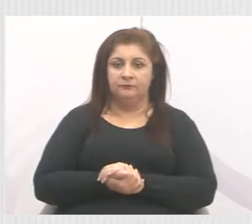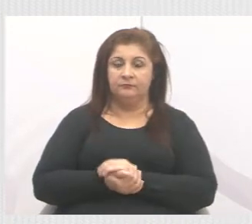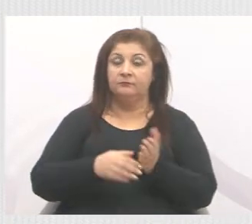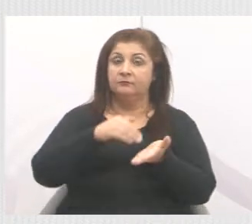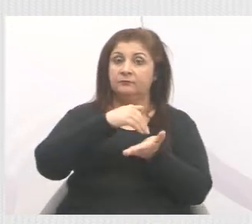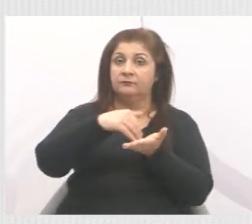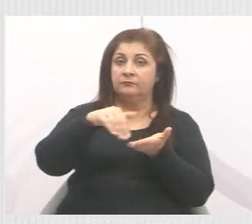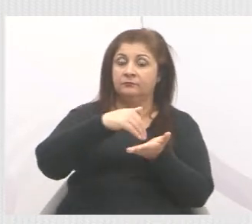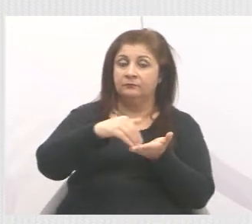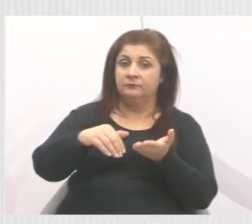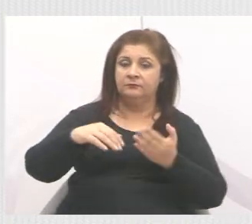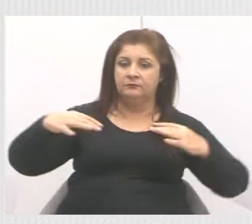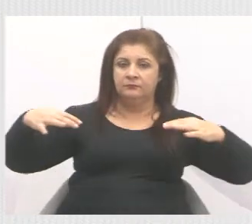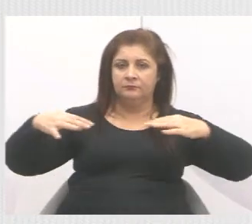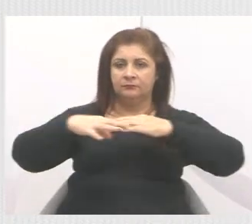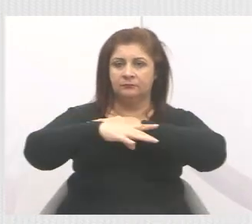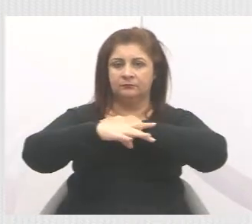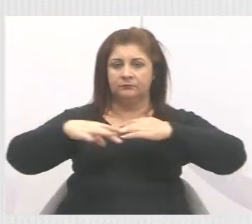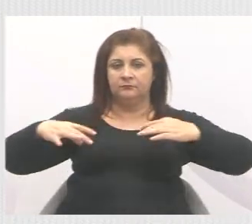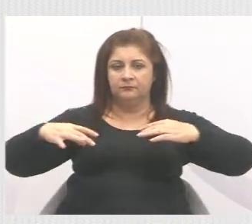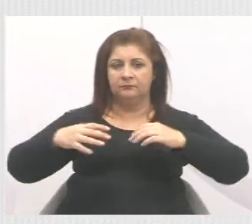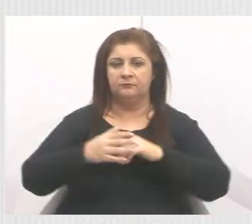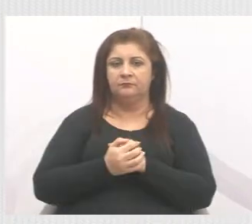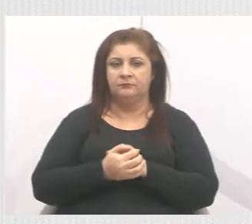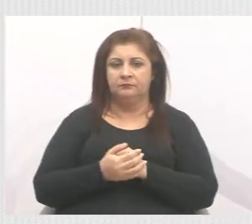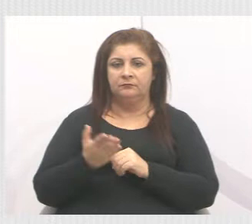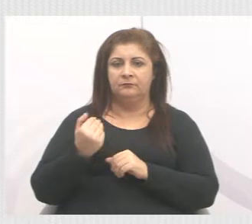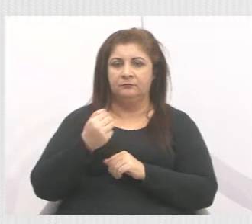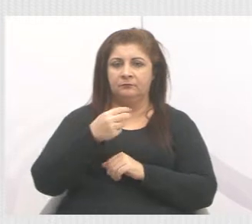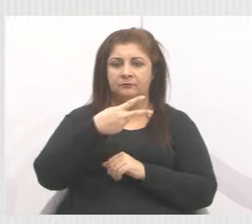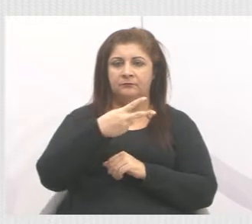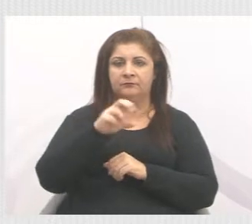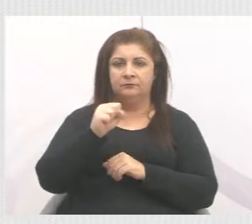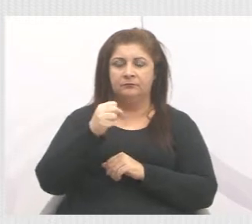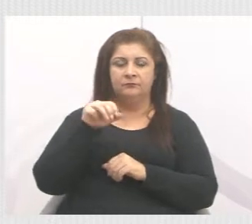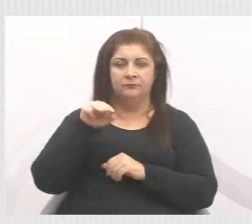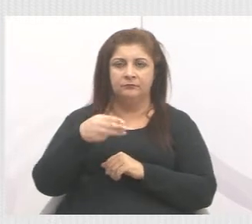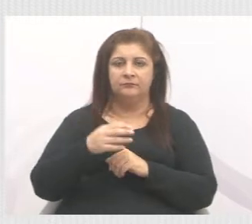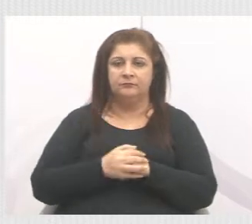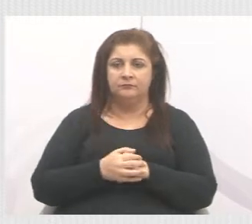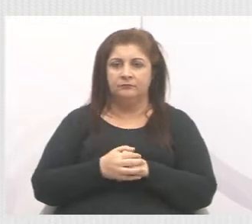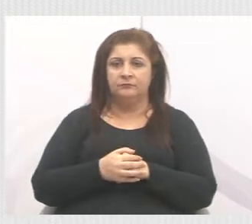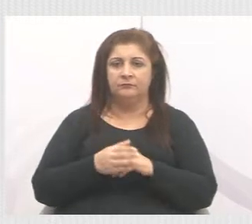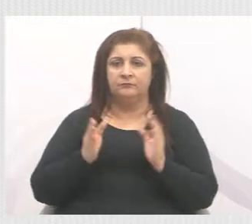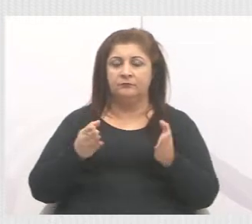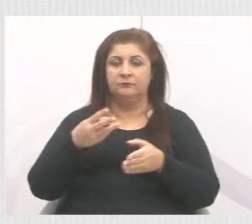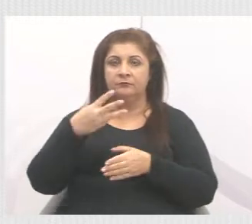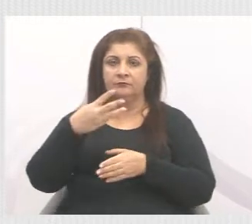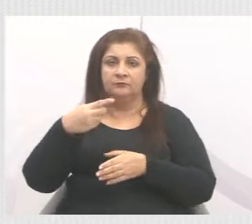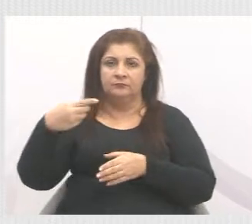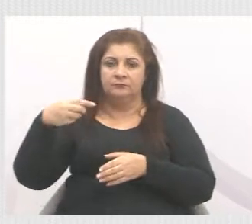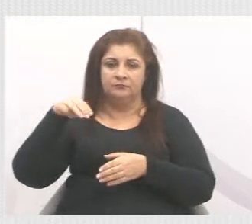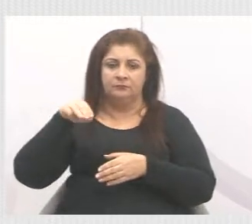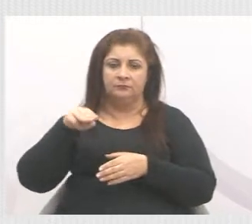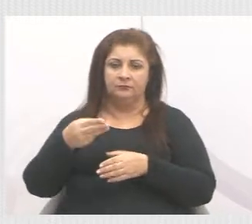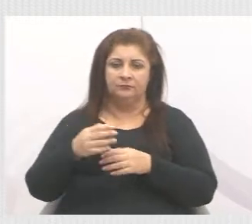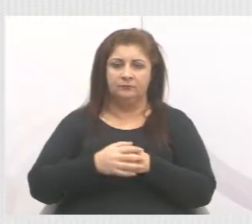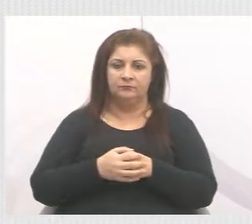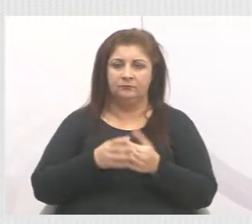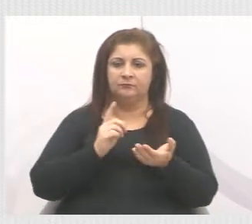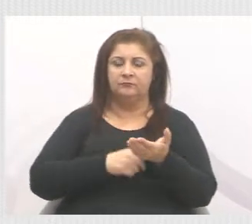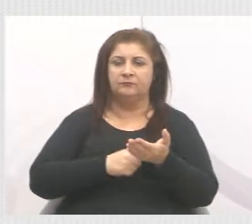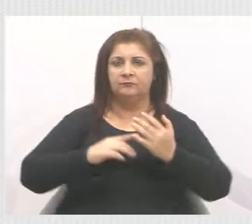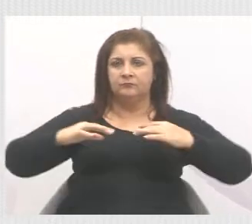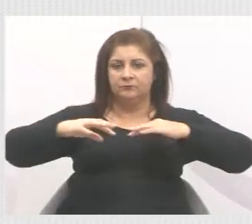Secretaria de Mobilidade sai de 28 milhões para 31 milhões. Entre as principais ações estão o plano de mobilidade, o